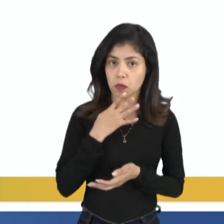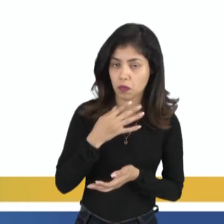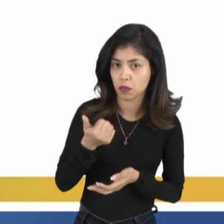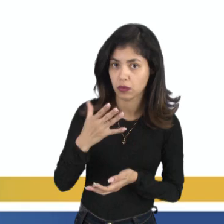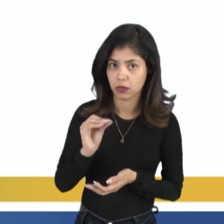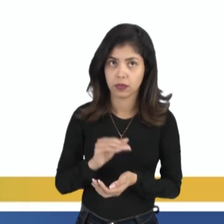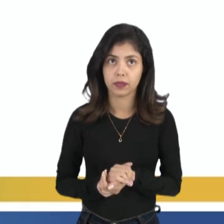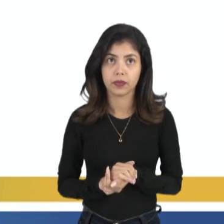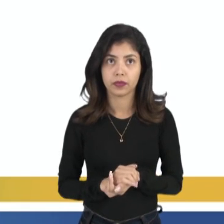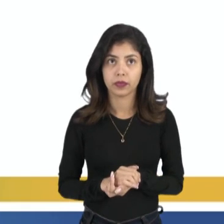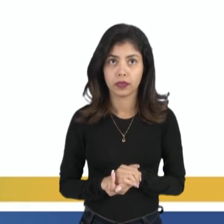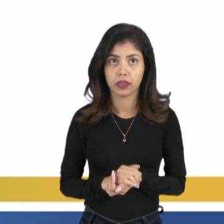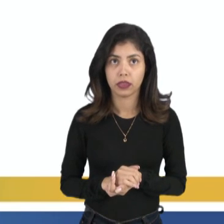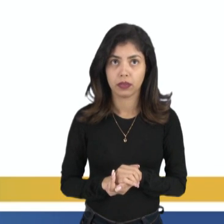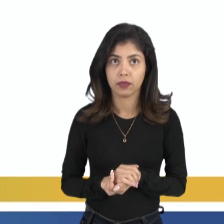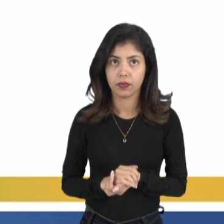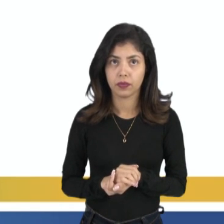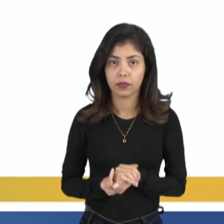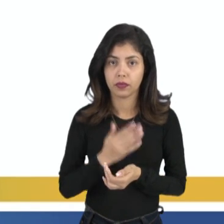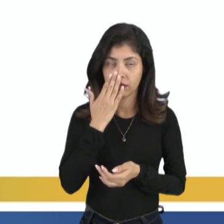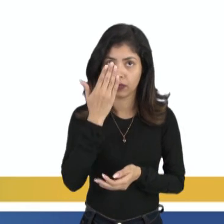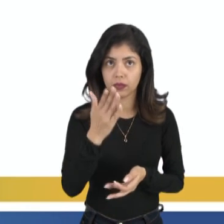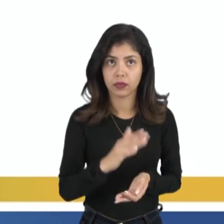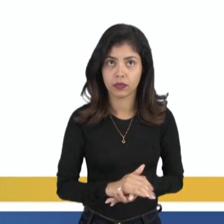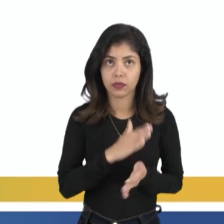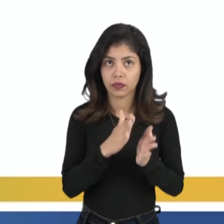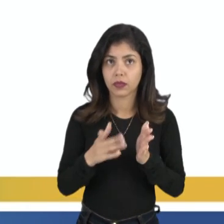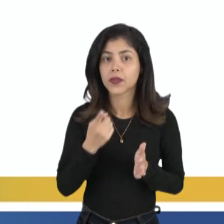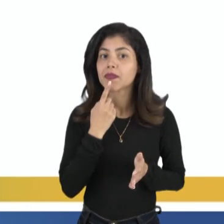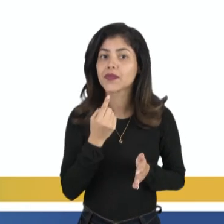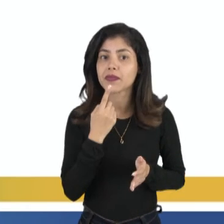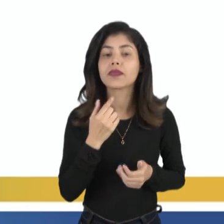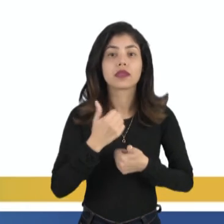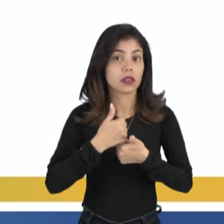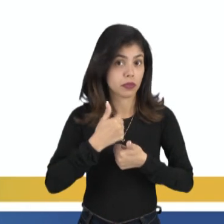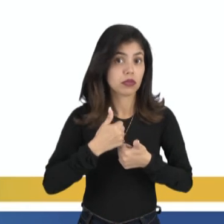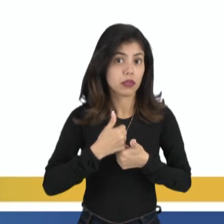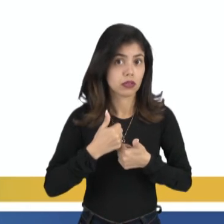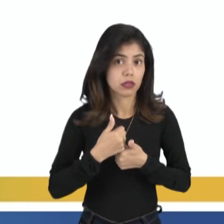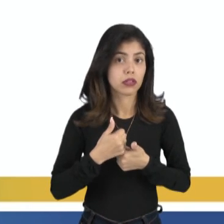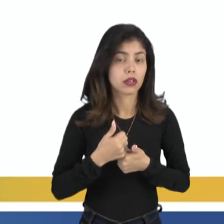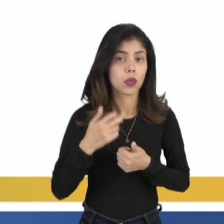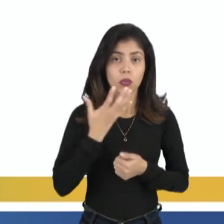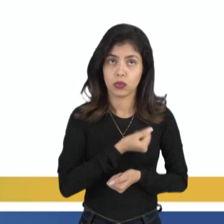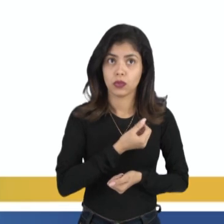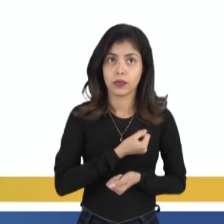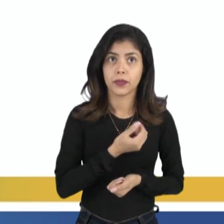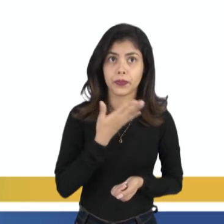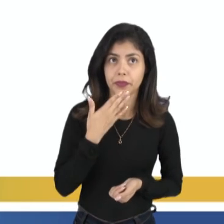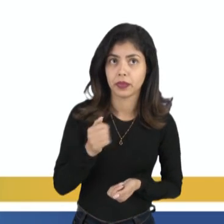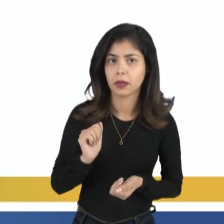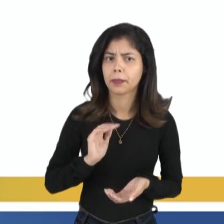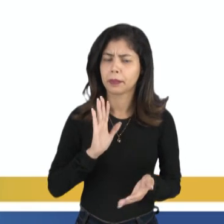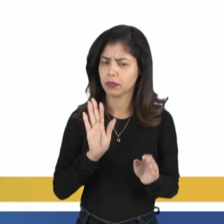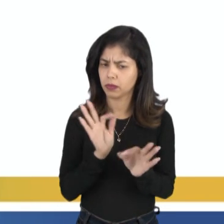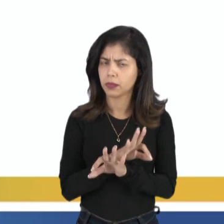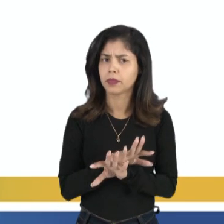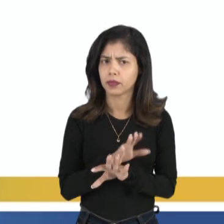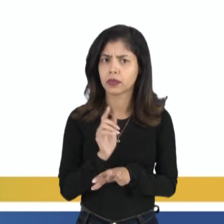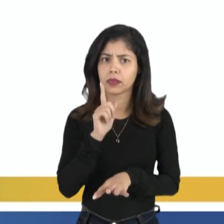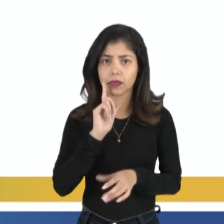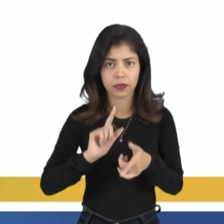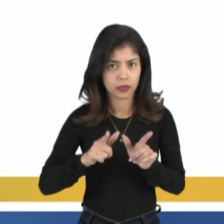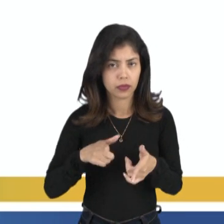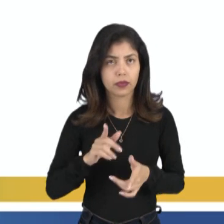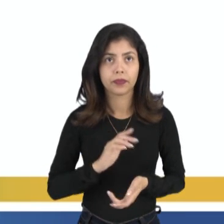conhecida é 10. Então eu vou passando aqui para frente, as partes que estão em vermelho são as partes que eu fui substituindo por número, para deixar de ser letra e a gente no final tem um